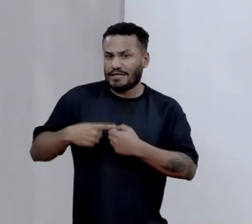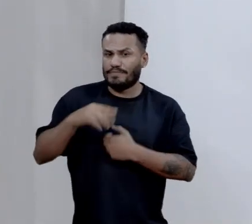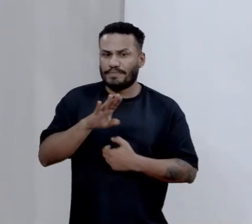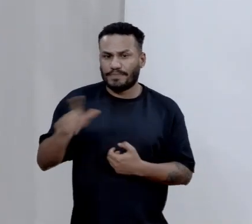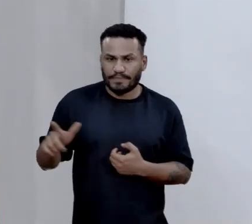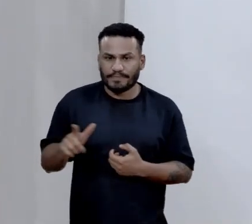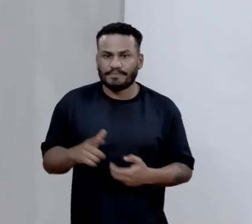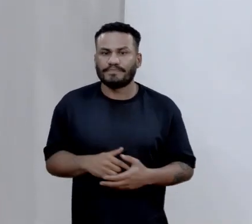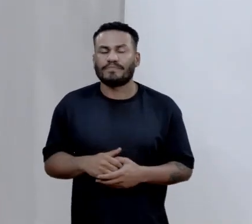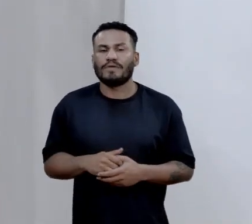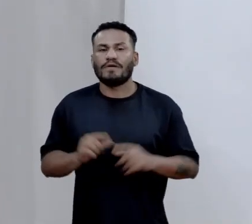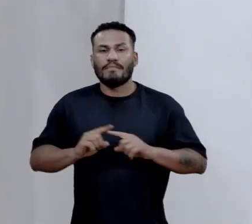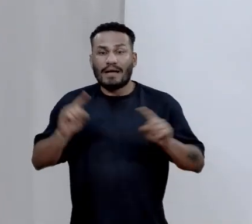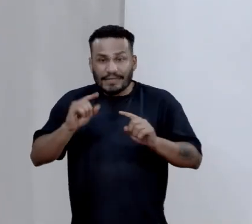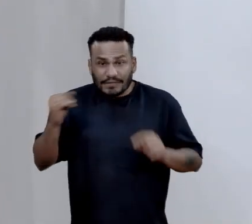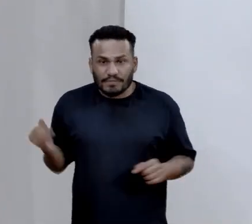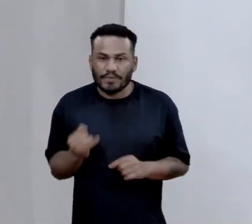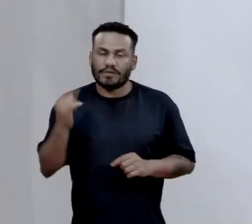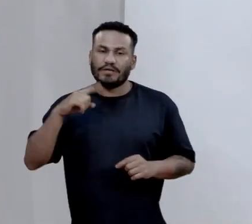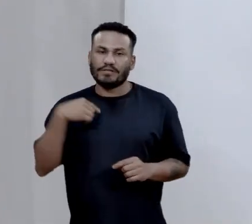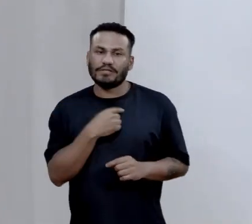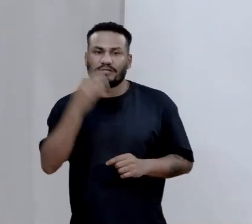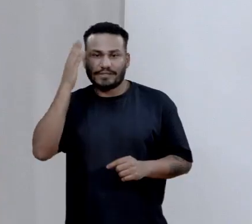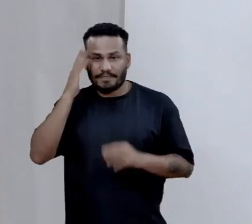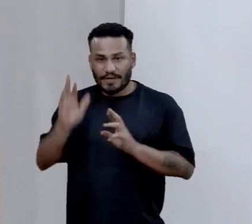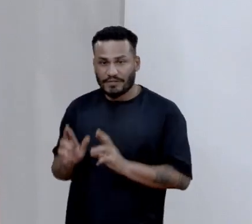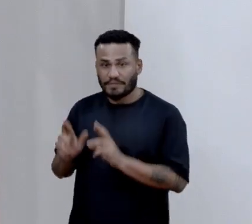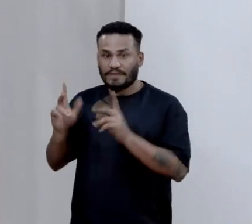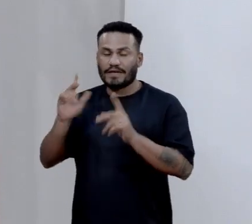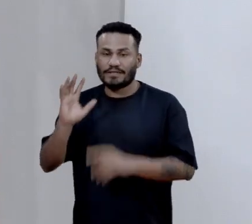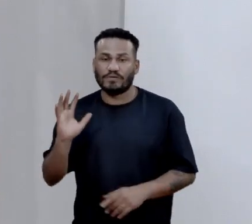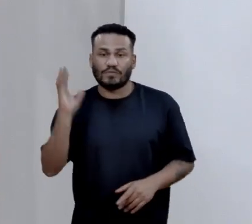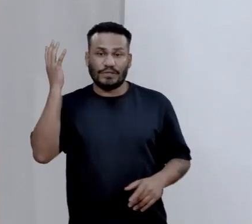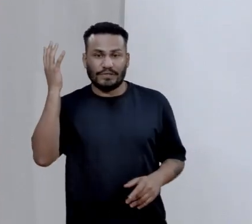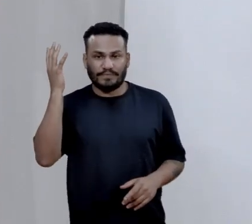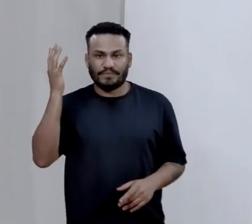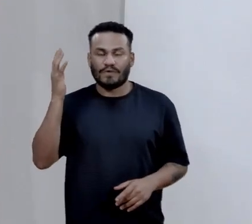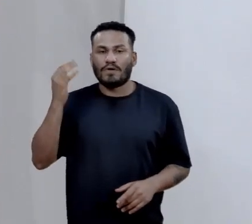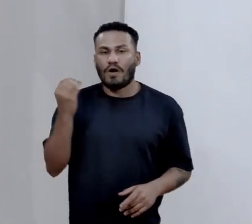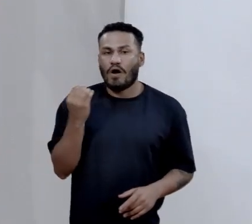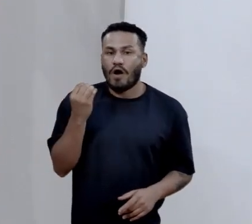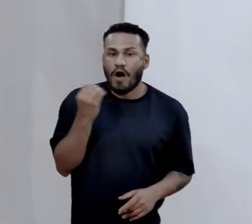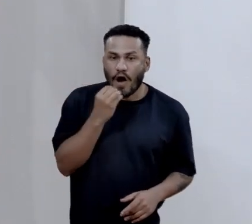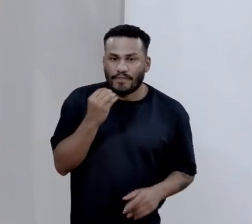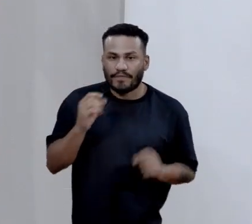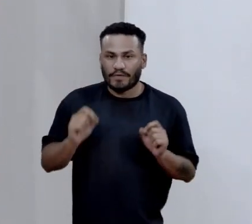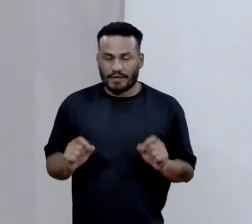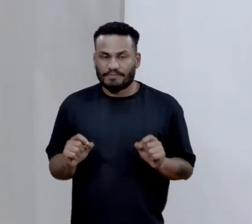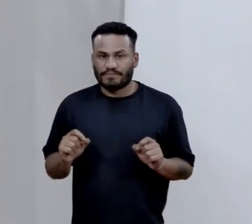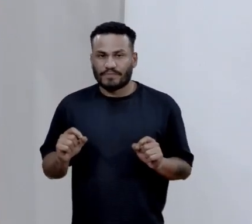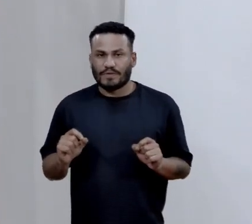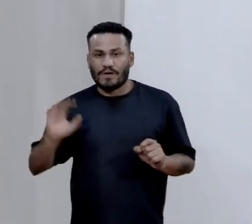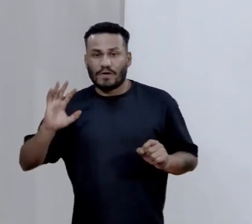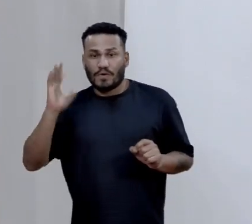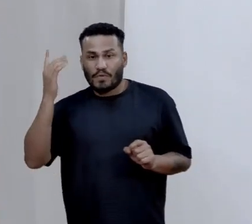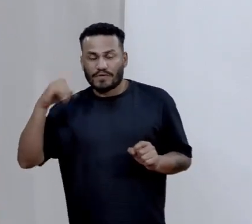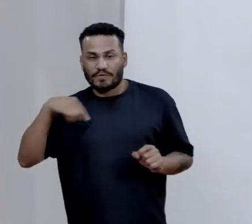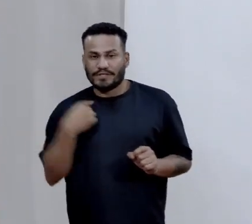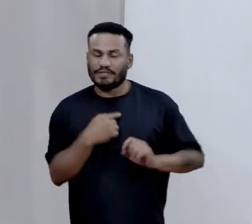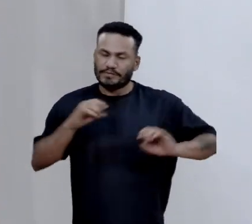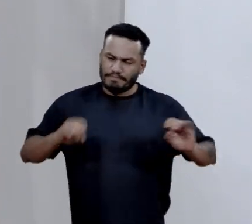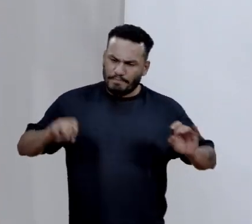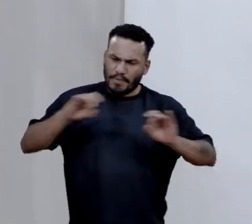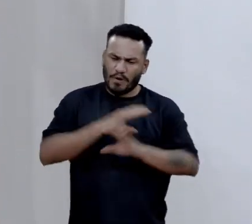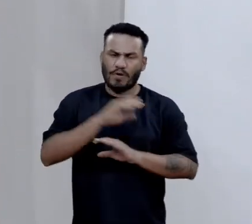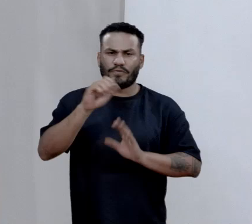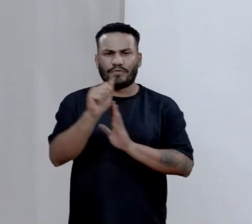cidade. Mas é importante nós sabermos diferenciar algumas situações, né? Obviamente que quando nós deixamos pronta